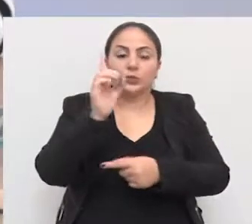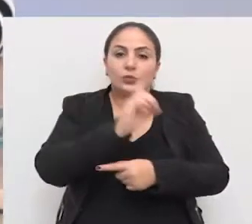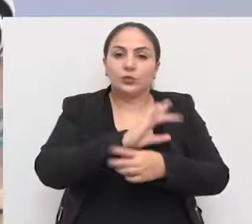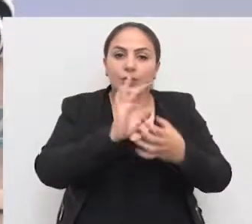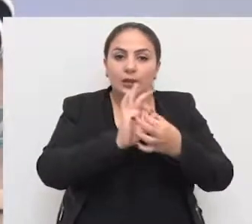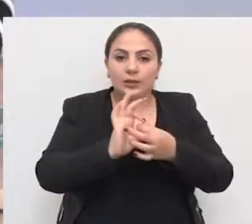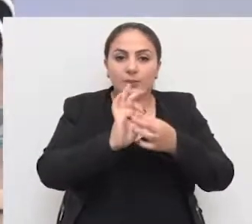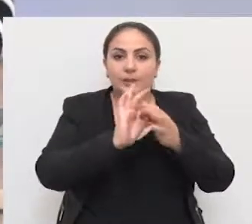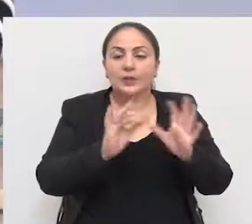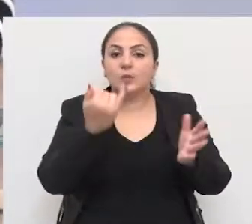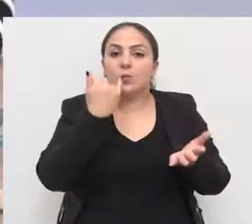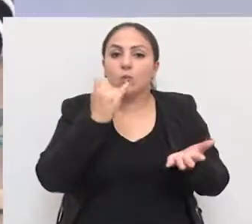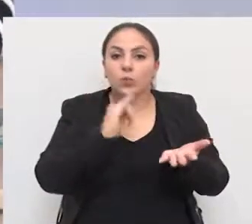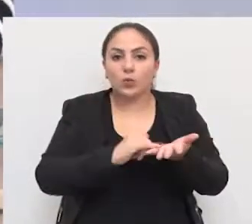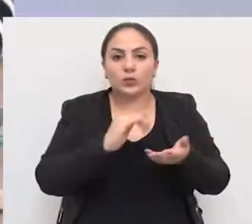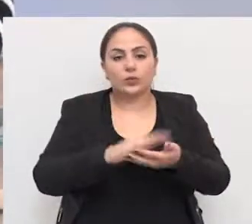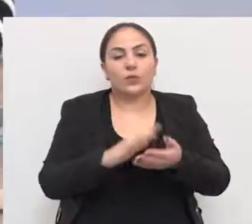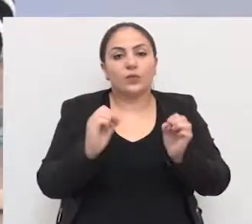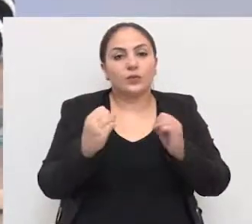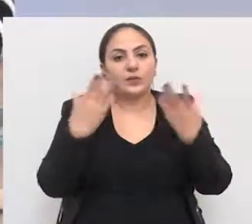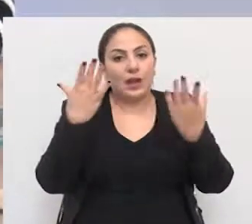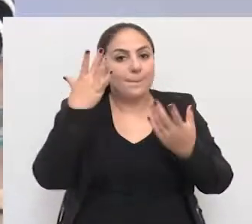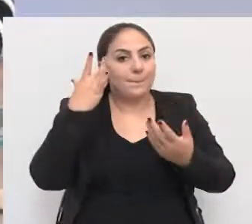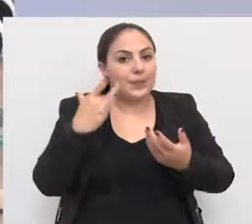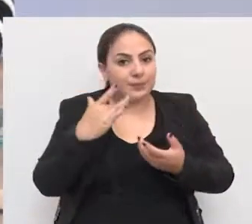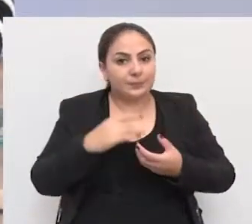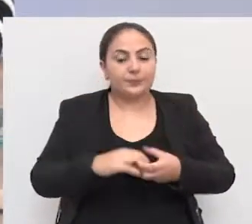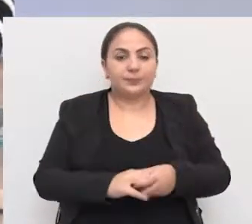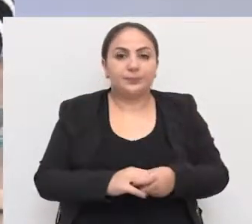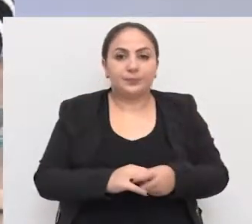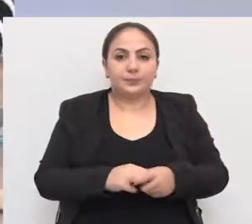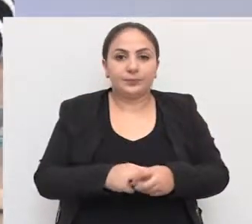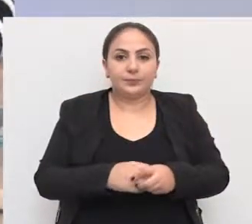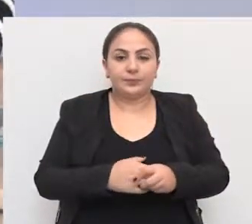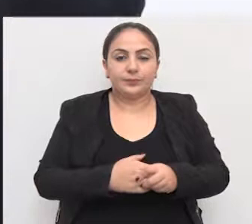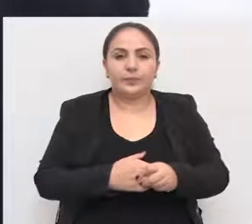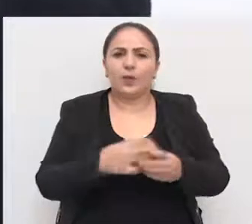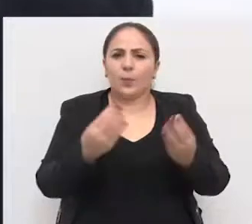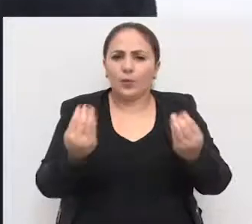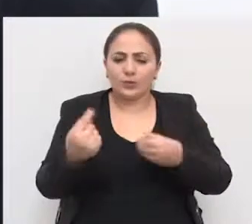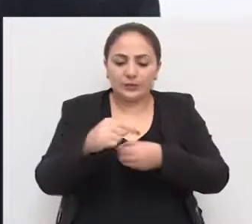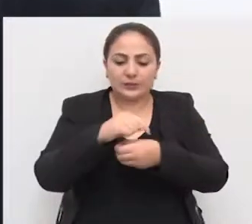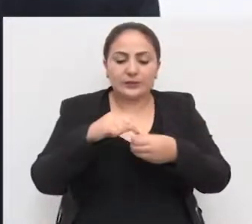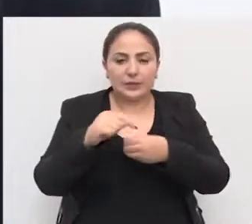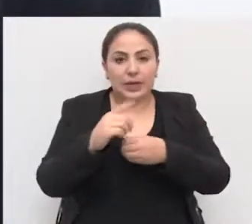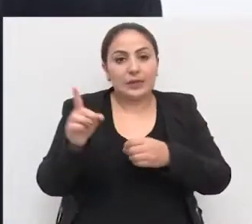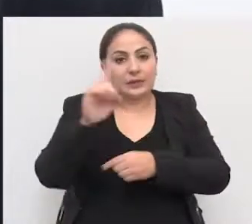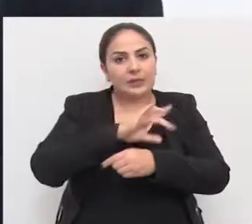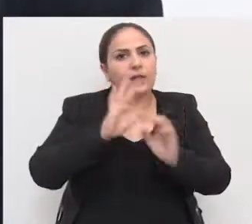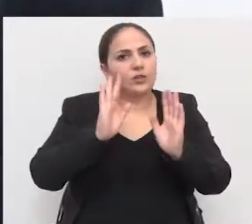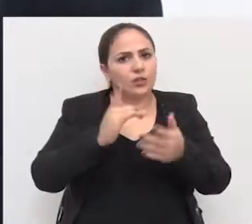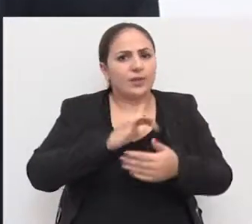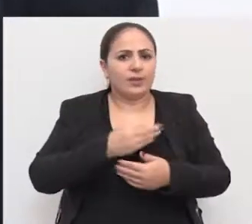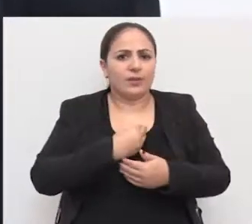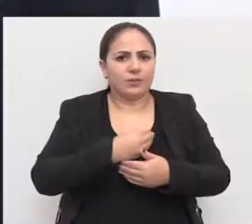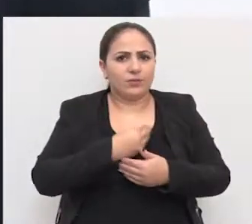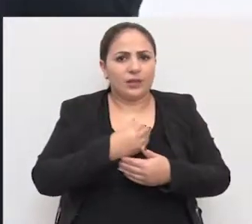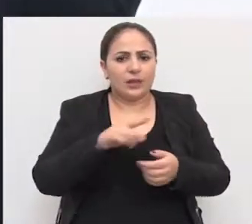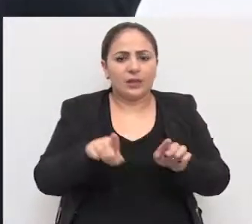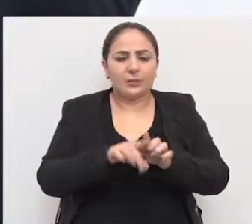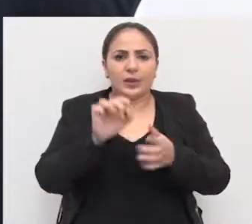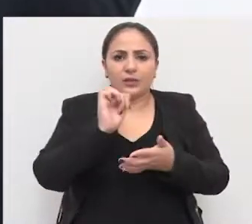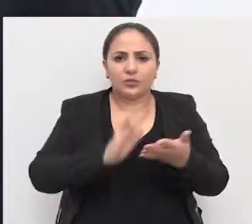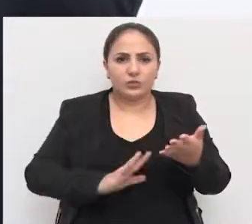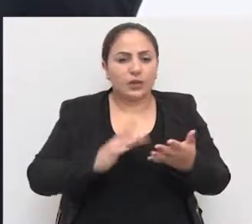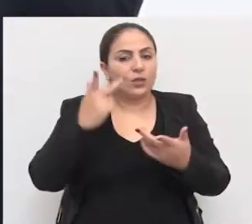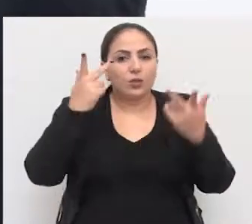município o Dia da Liberdade de Impostos, celebrado amanhã. Em muitas cidades, a data já existe